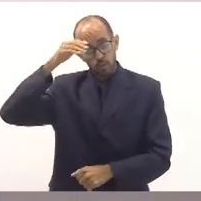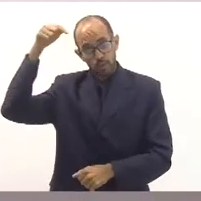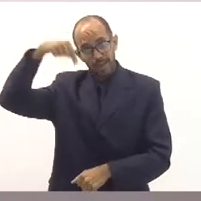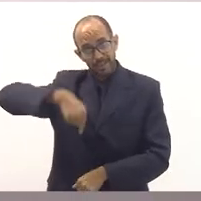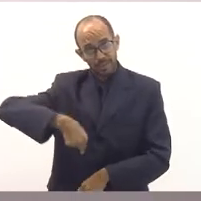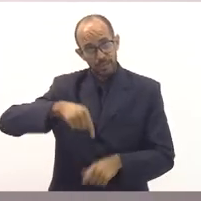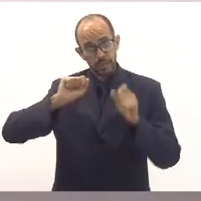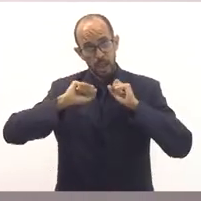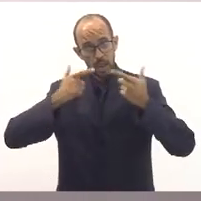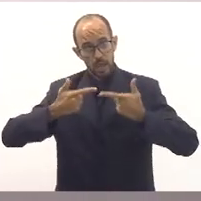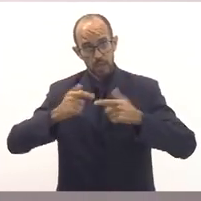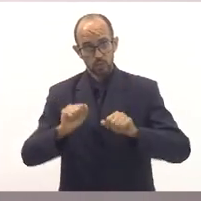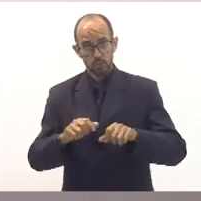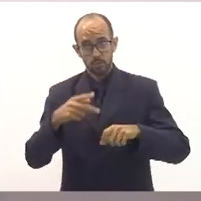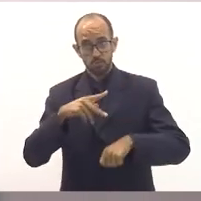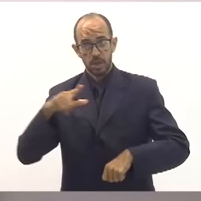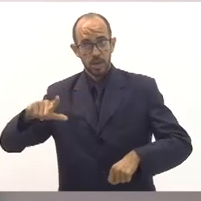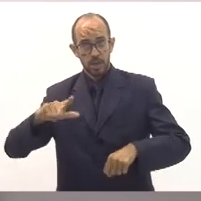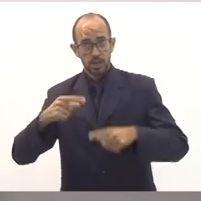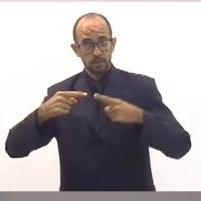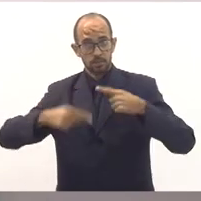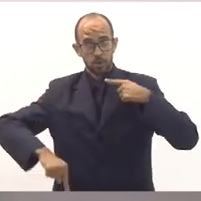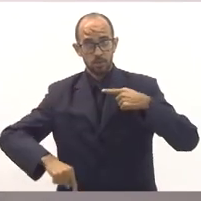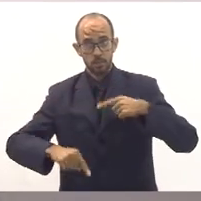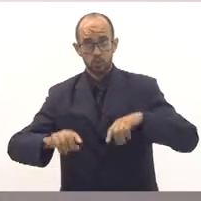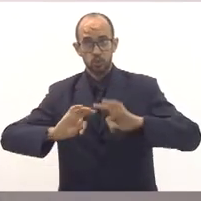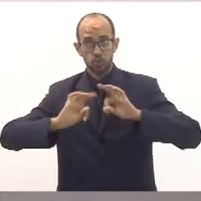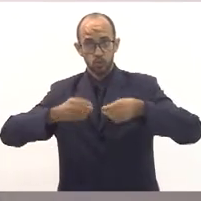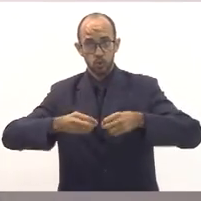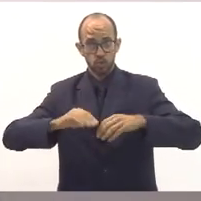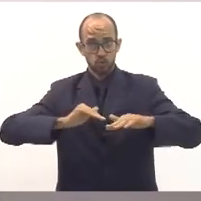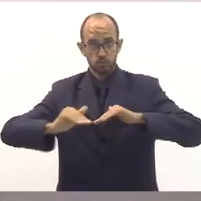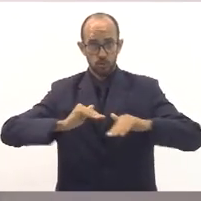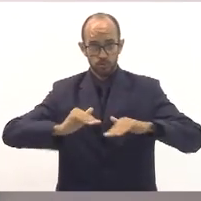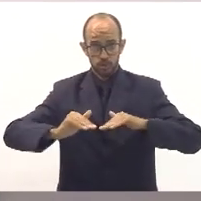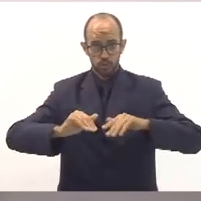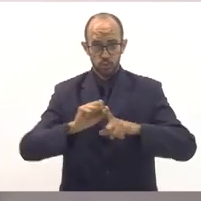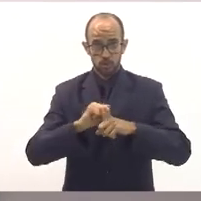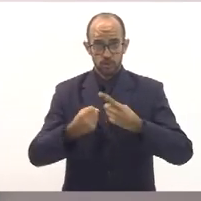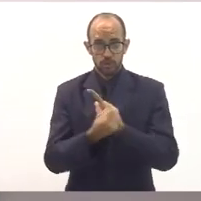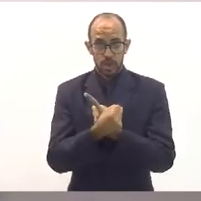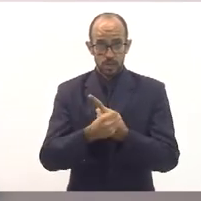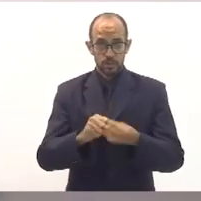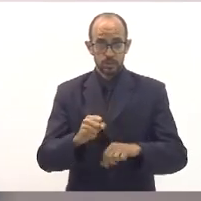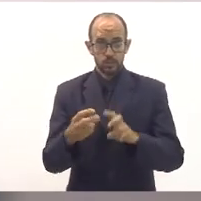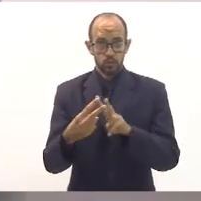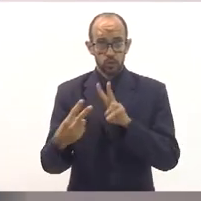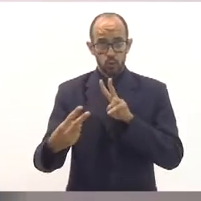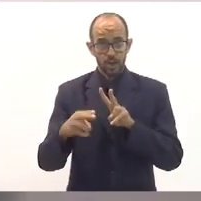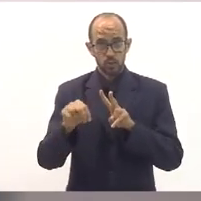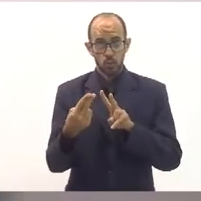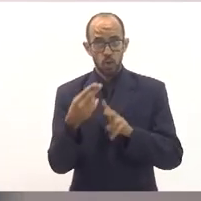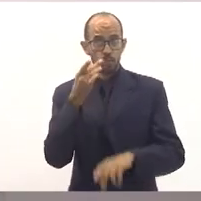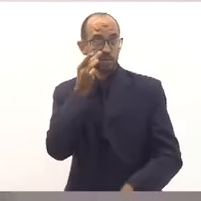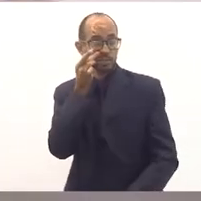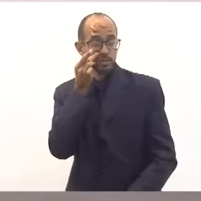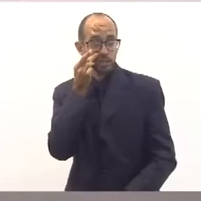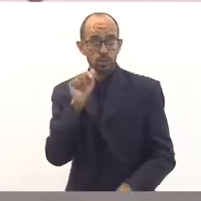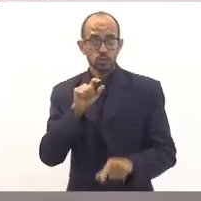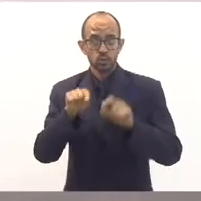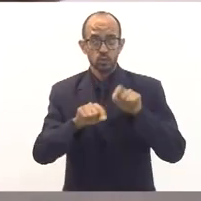aqui nessa casa um projeto de lei que proibia todos os movimentos sociais sendo virtuais ou presenciais